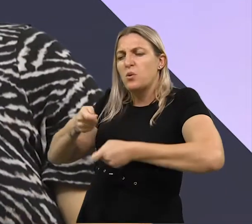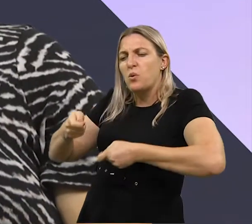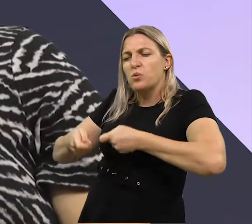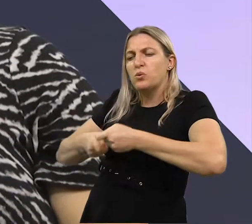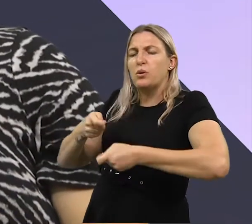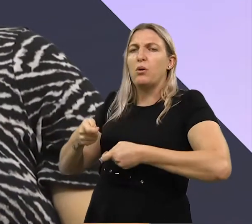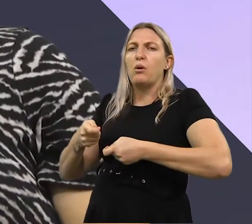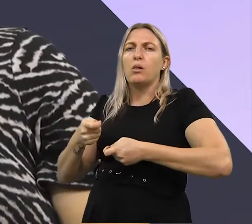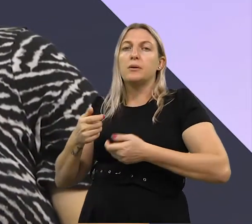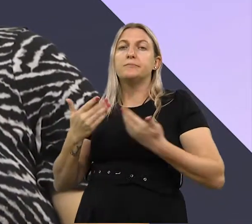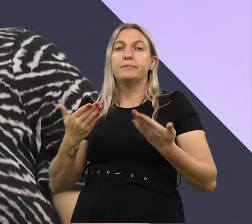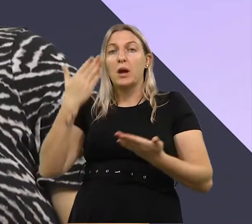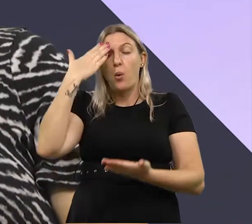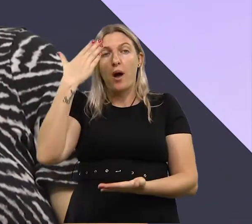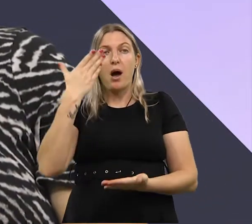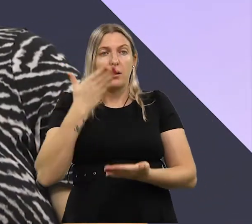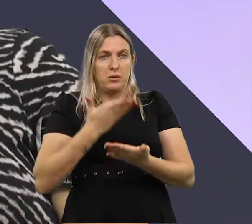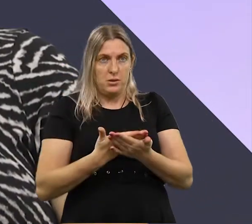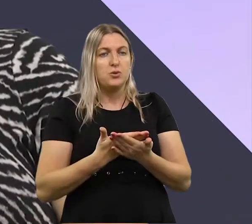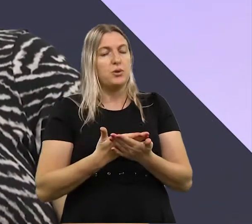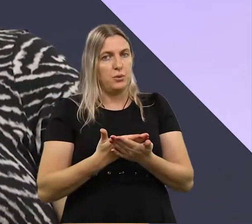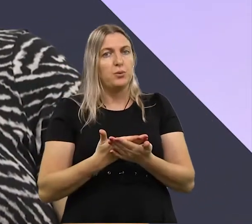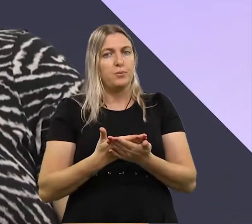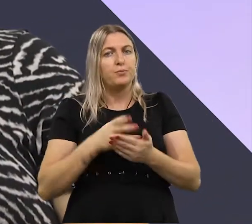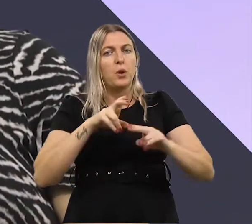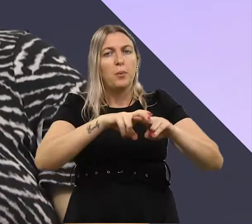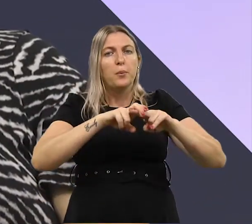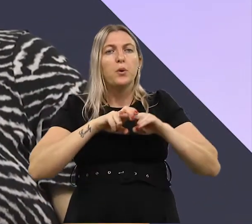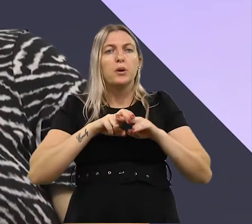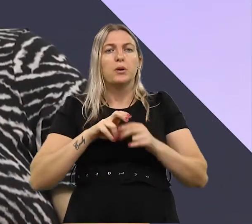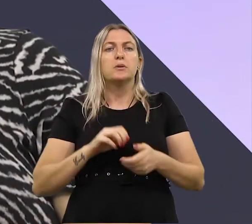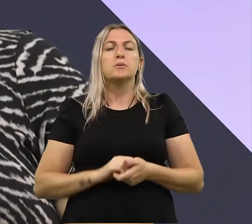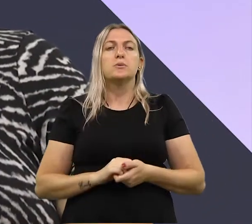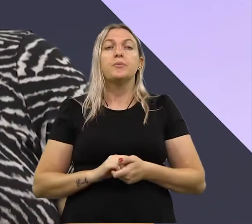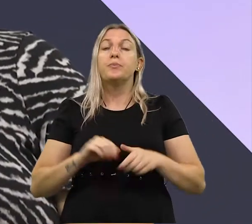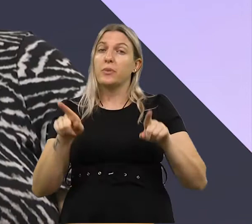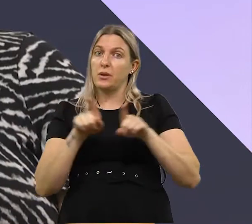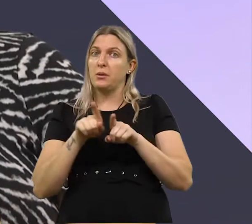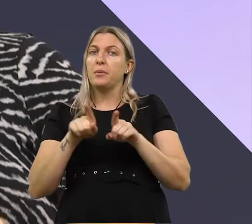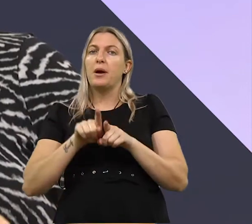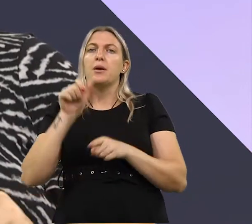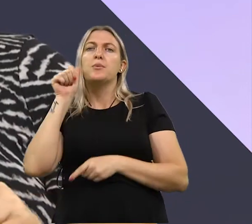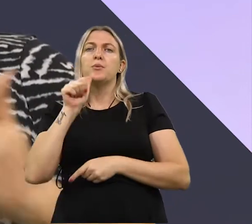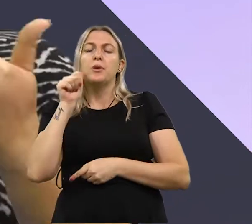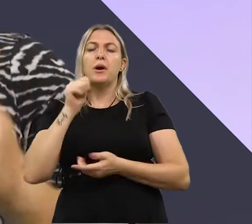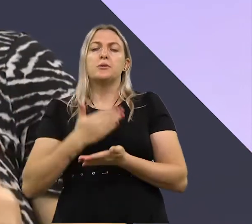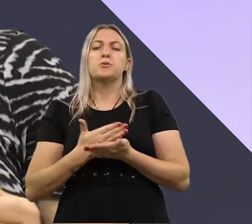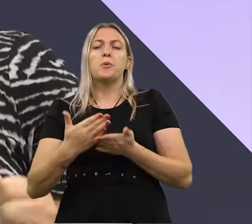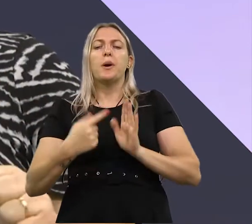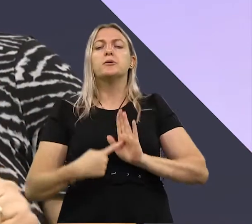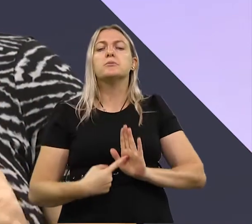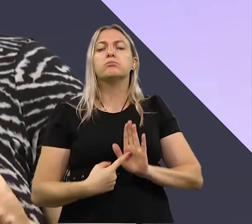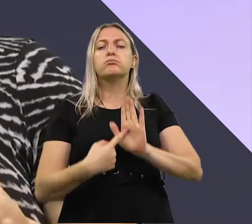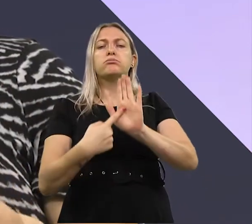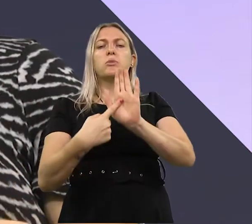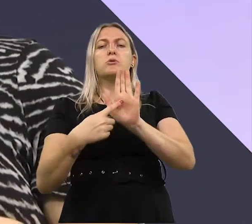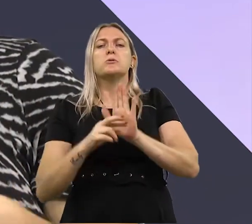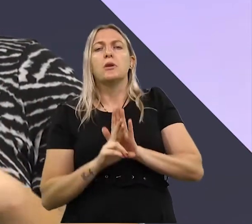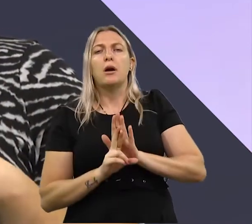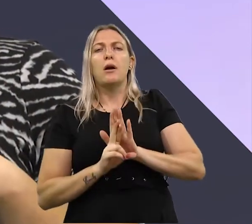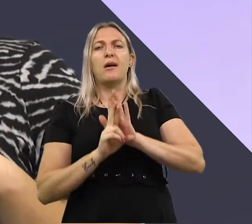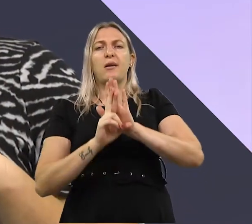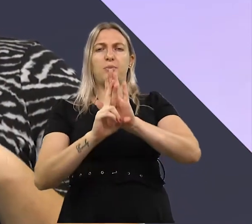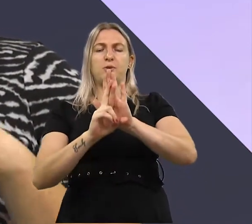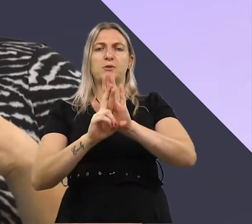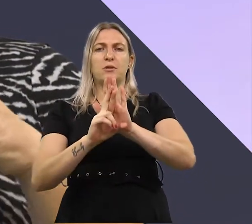né, então acredito que esse seja um dos motivos. E óbvio, quando as mulheres começam a se destacar,